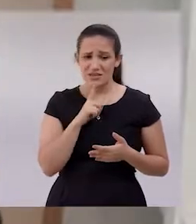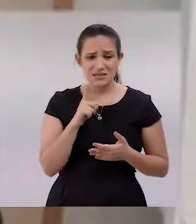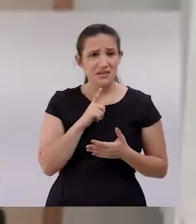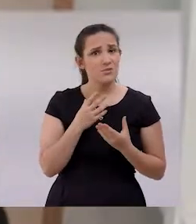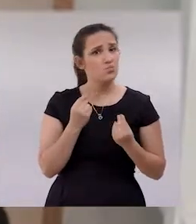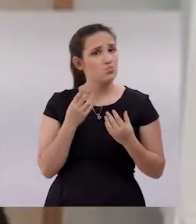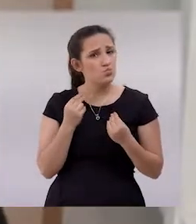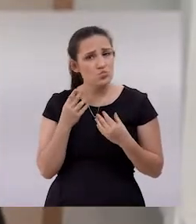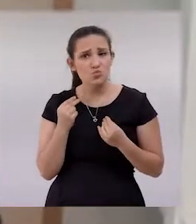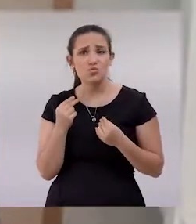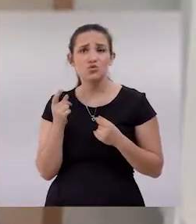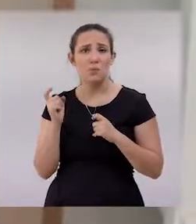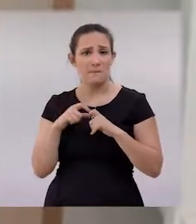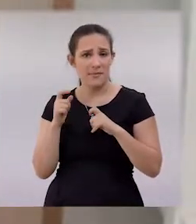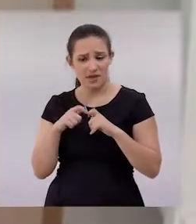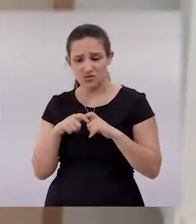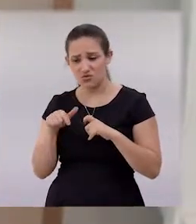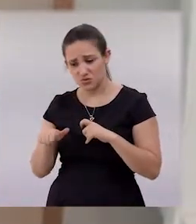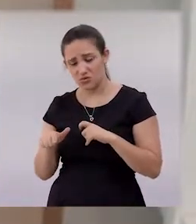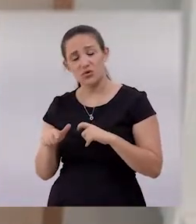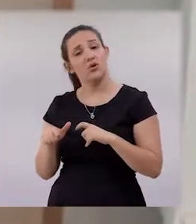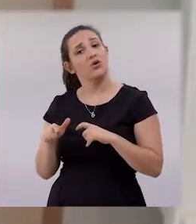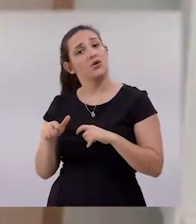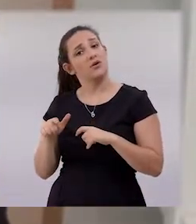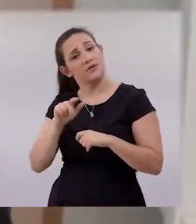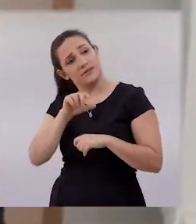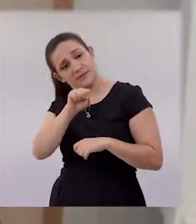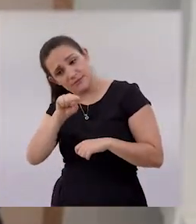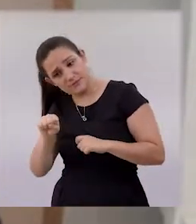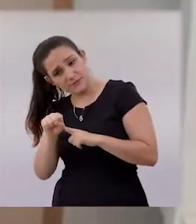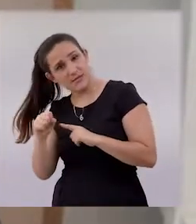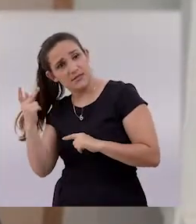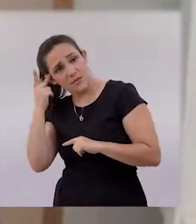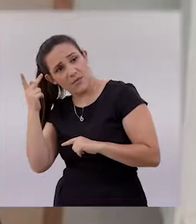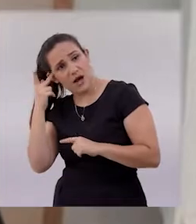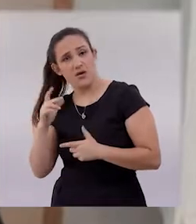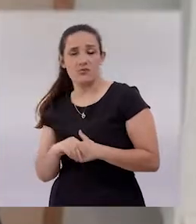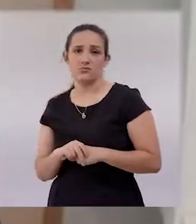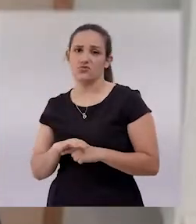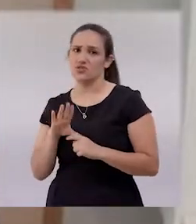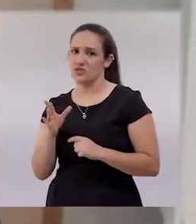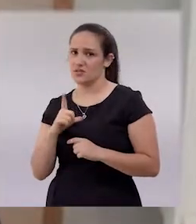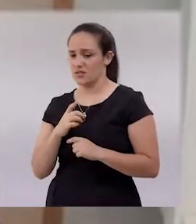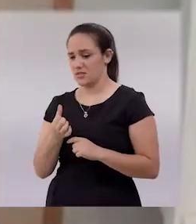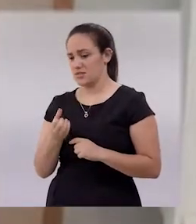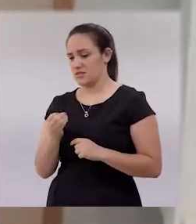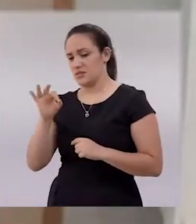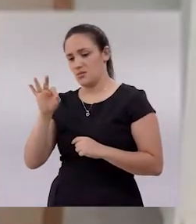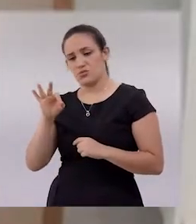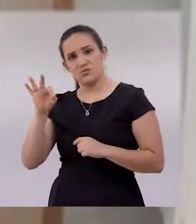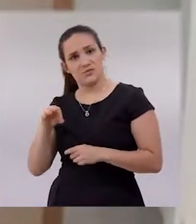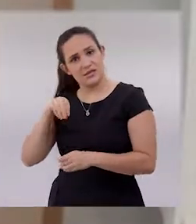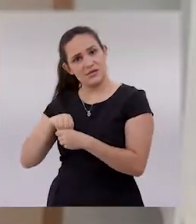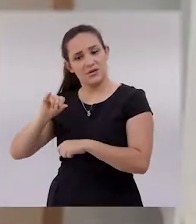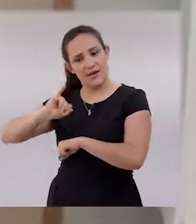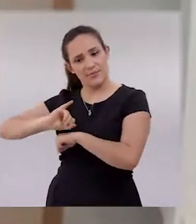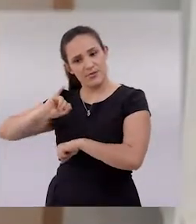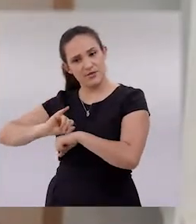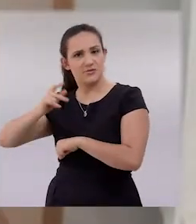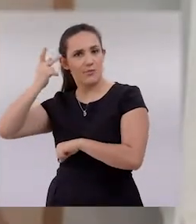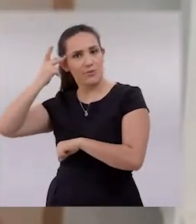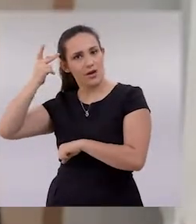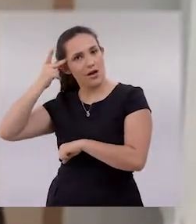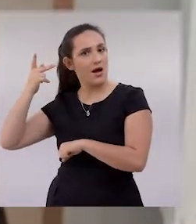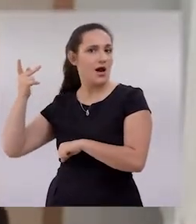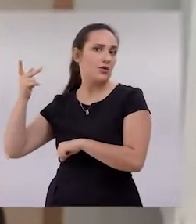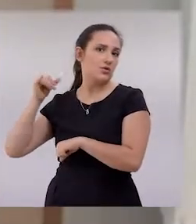concentração absoluta de especialidades médicas na região sudeste, com mais de 66% dessas especialidades estando